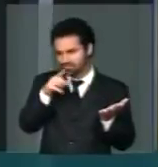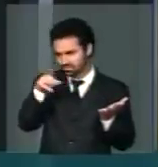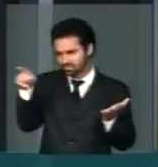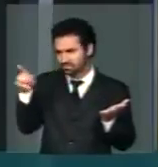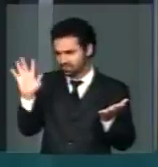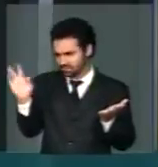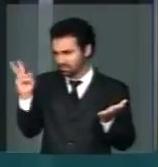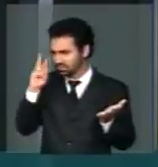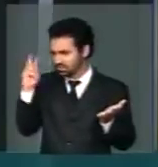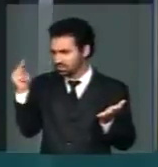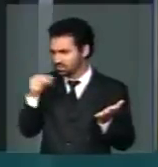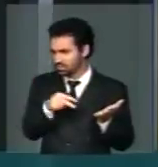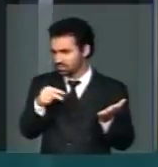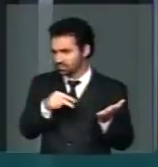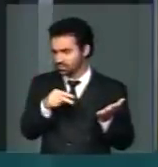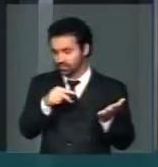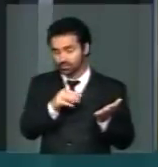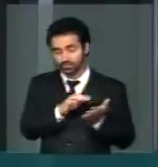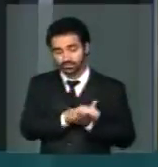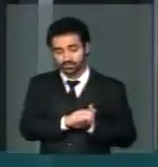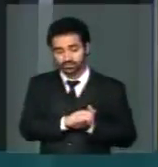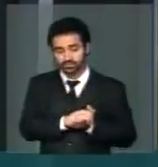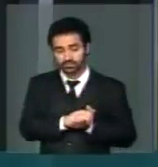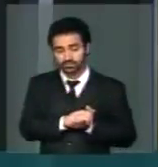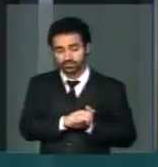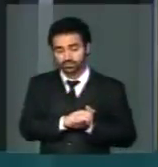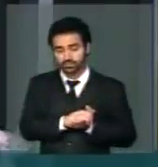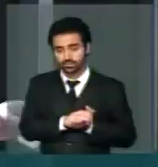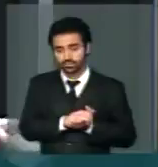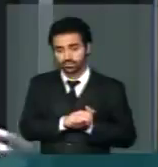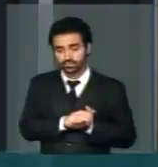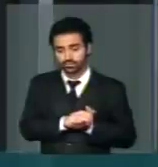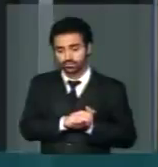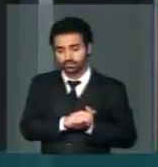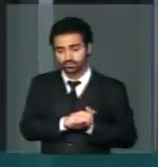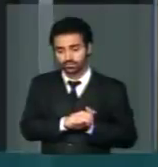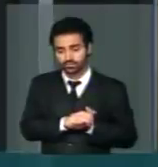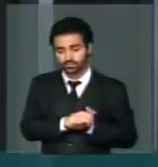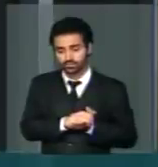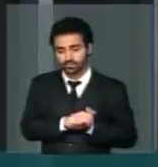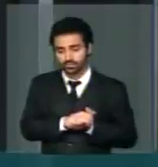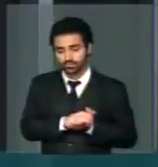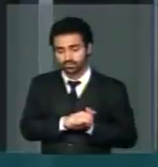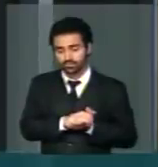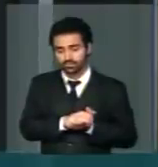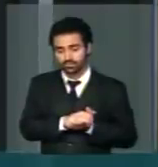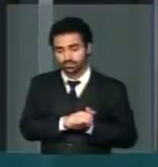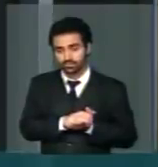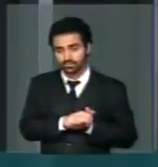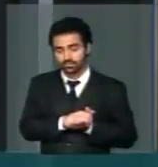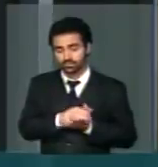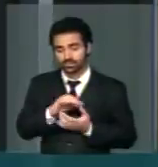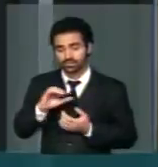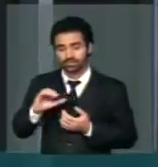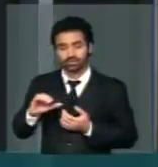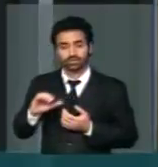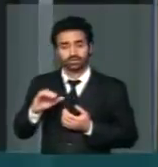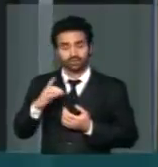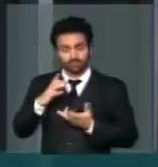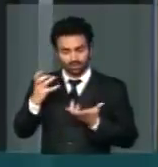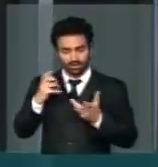de ter visto, sobre os desdobramentos possíveis da CPI do sistema